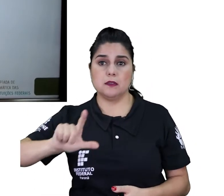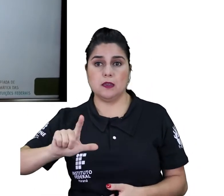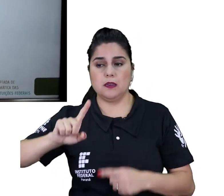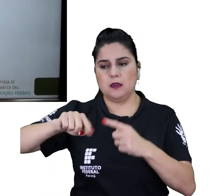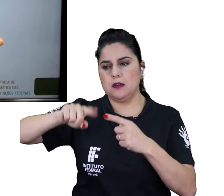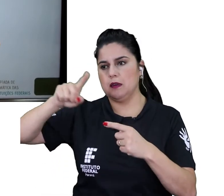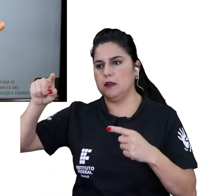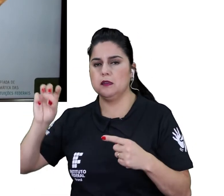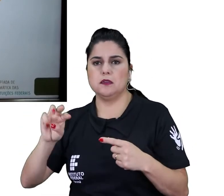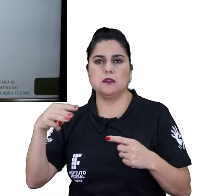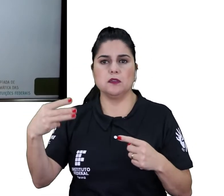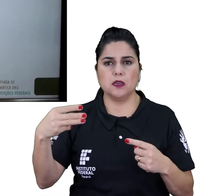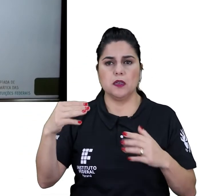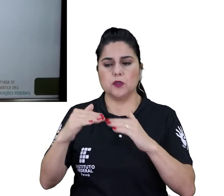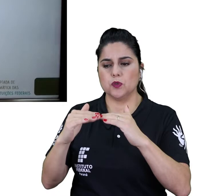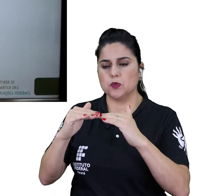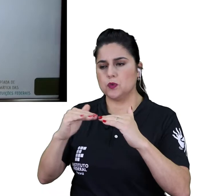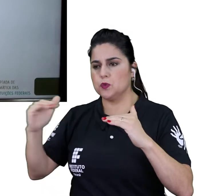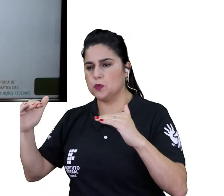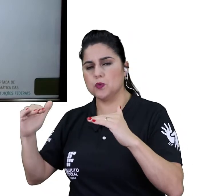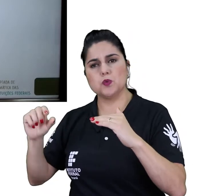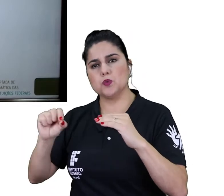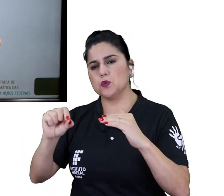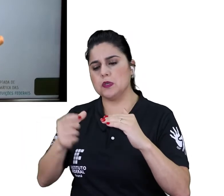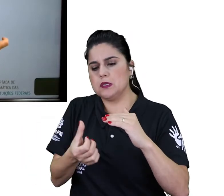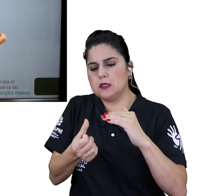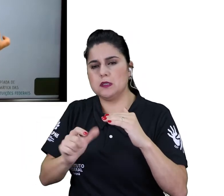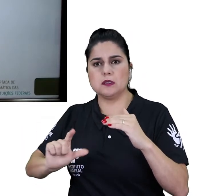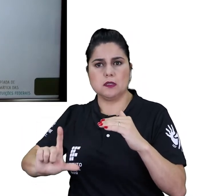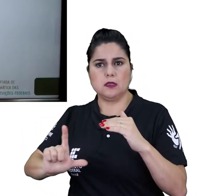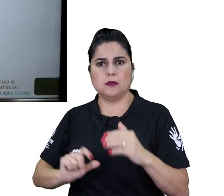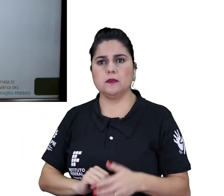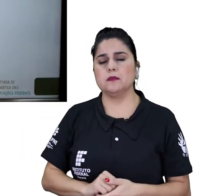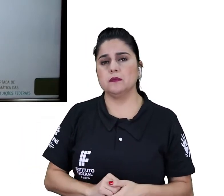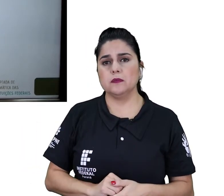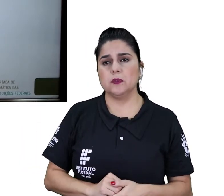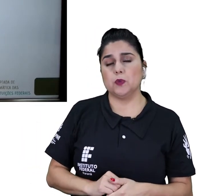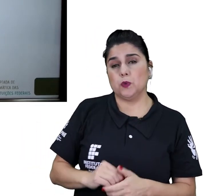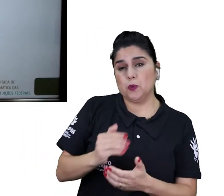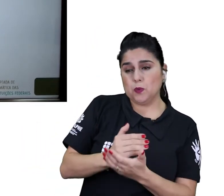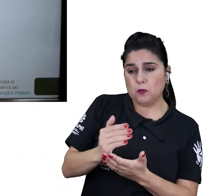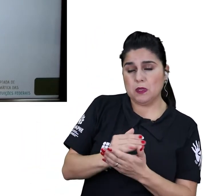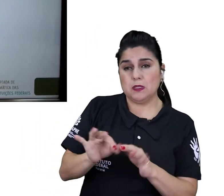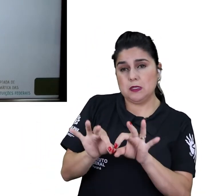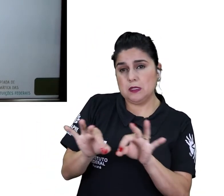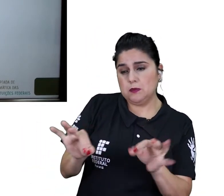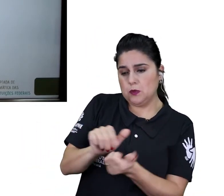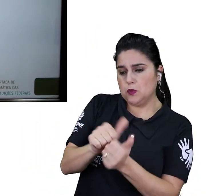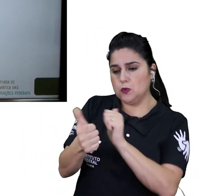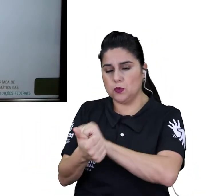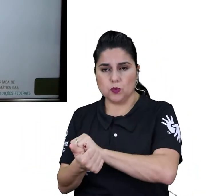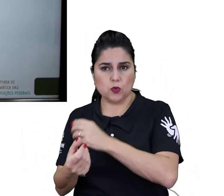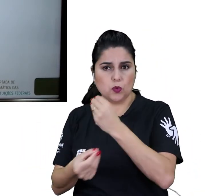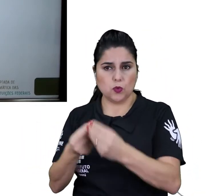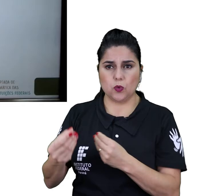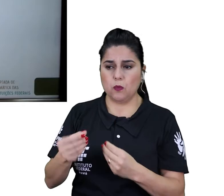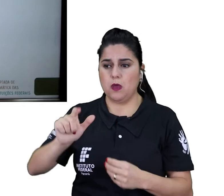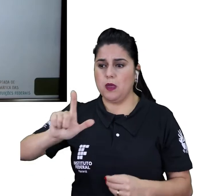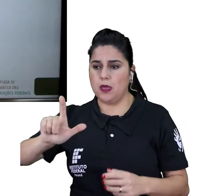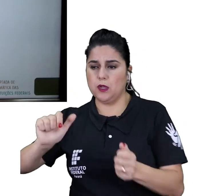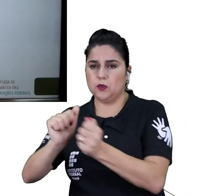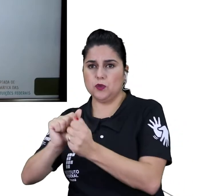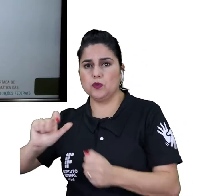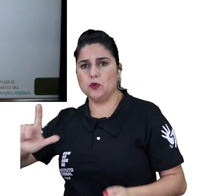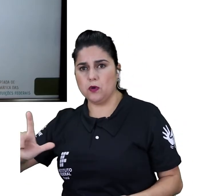de 3 sobre 6L. Simplifico o L com